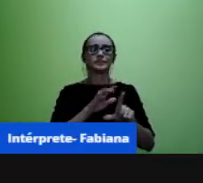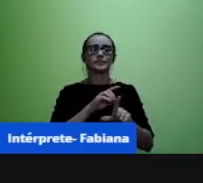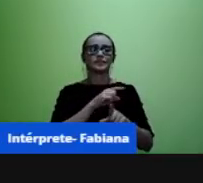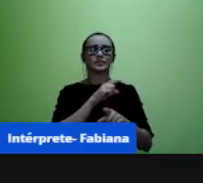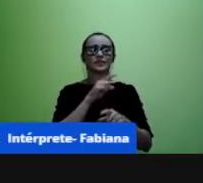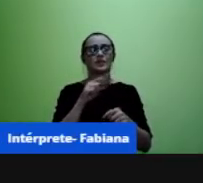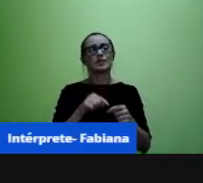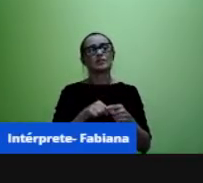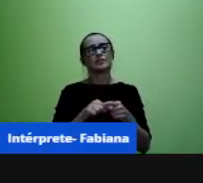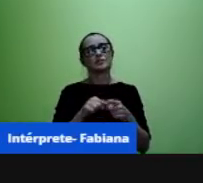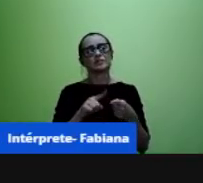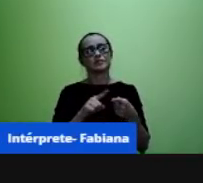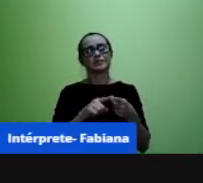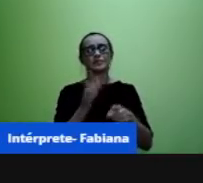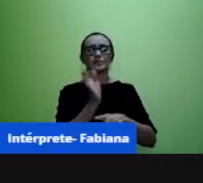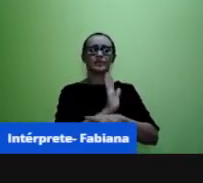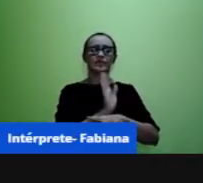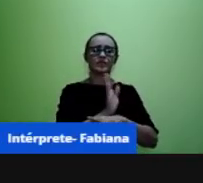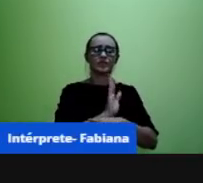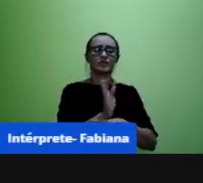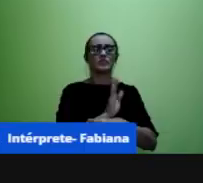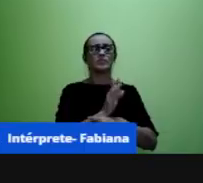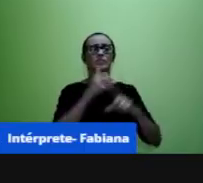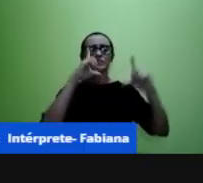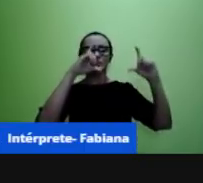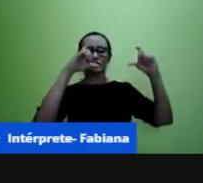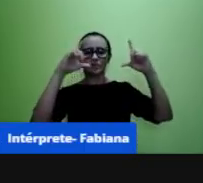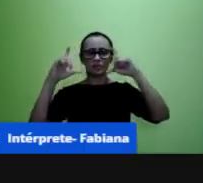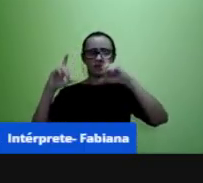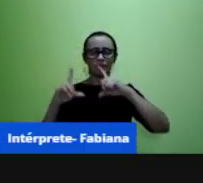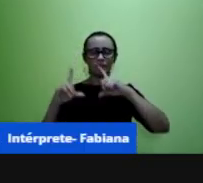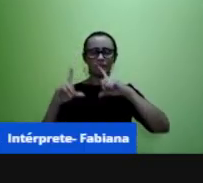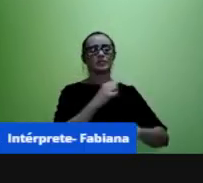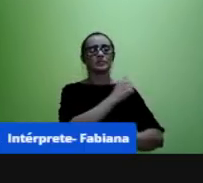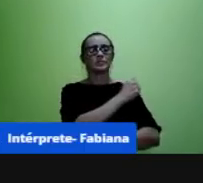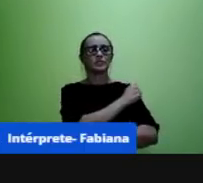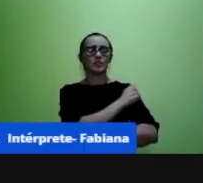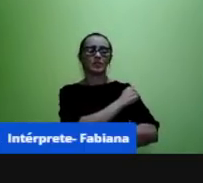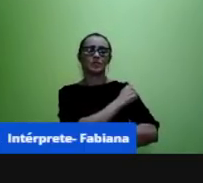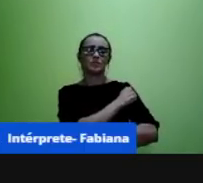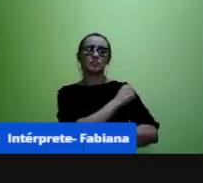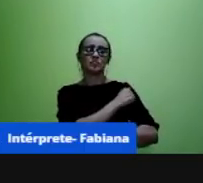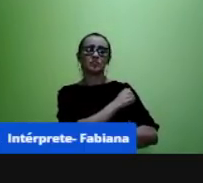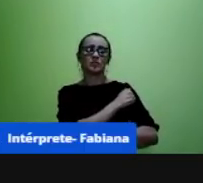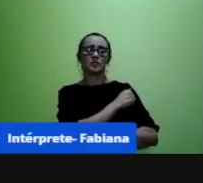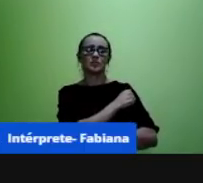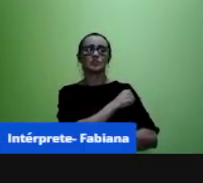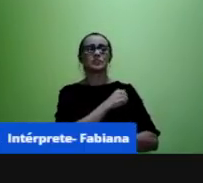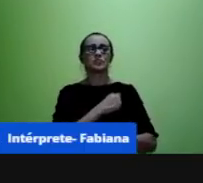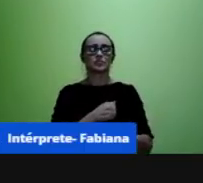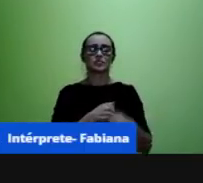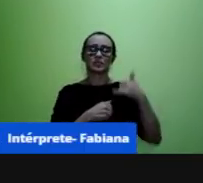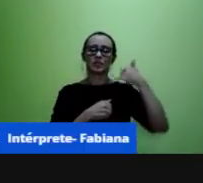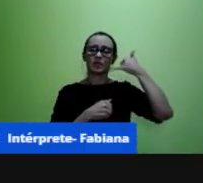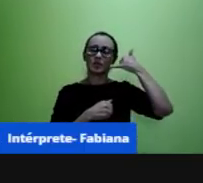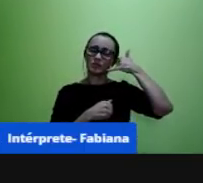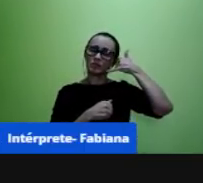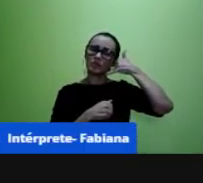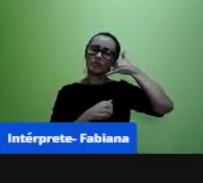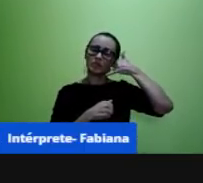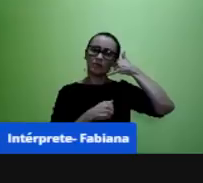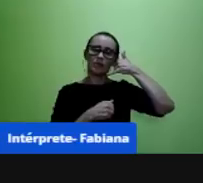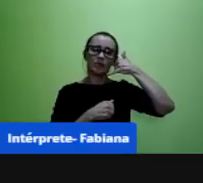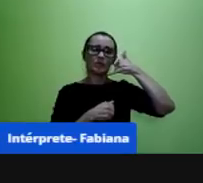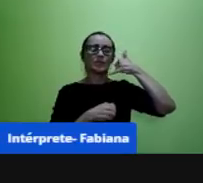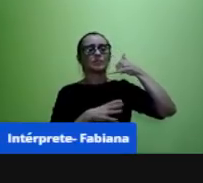fotos, autoavaliação, né? O próprio aluno ele pode fazer via áudio, pelo celular ou por escrito para você também.